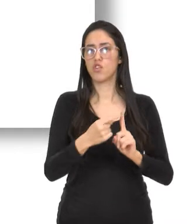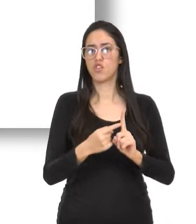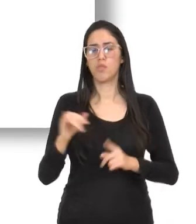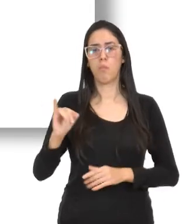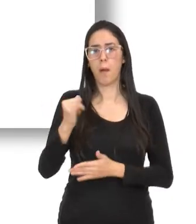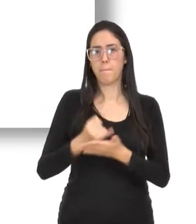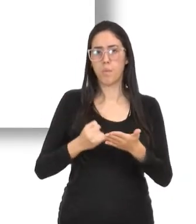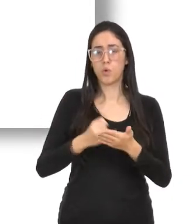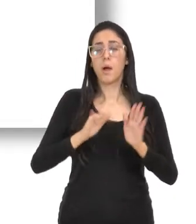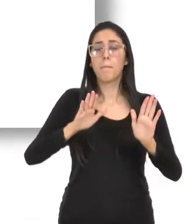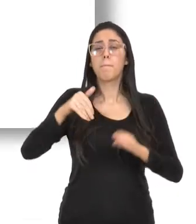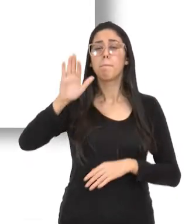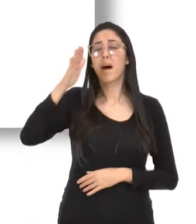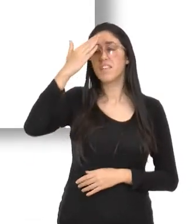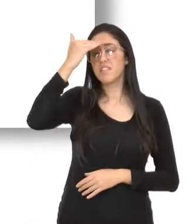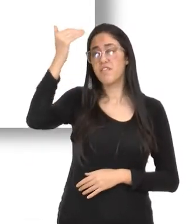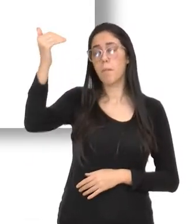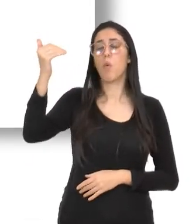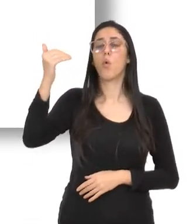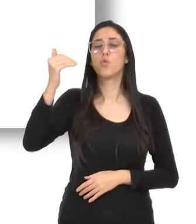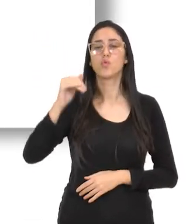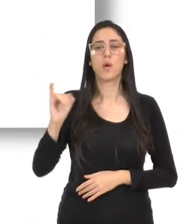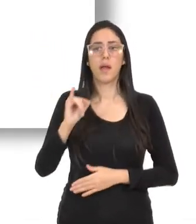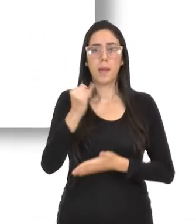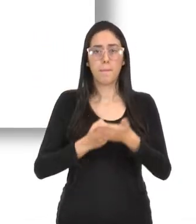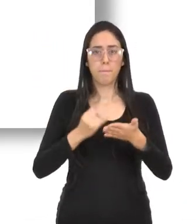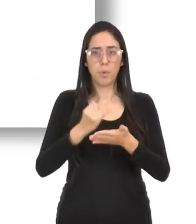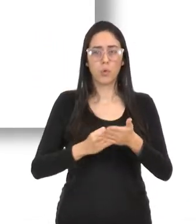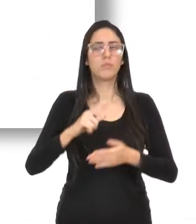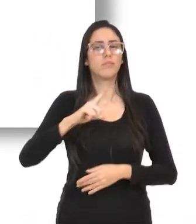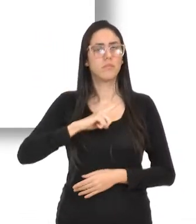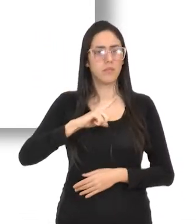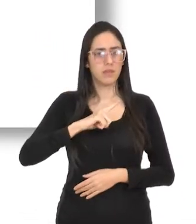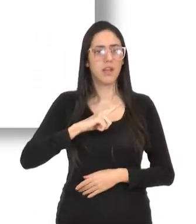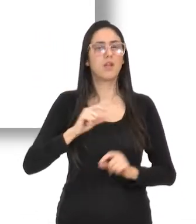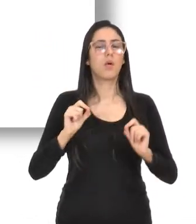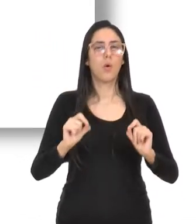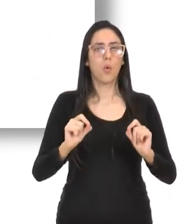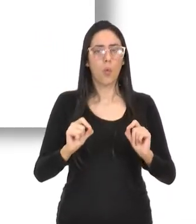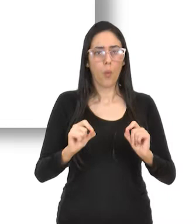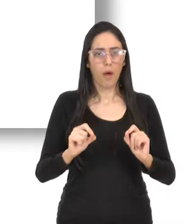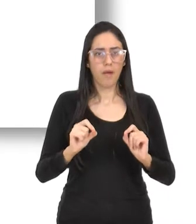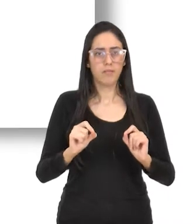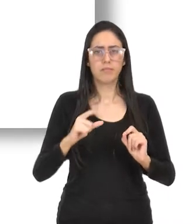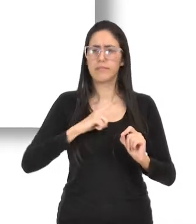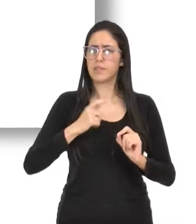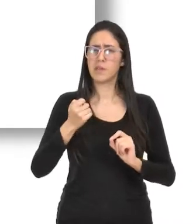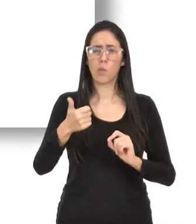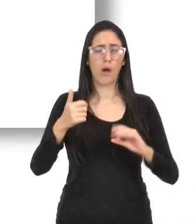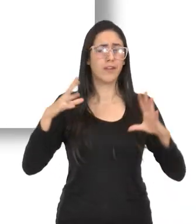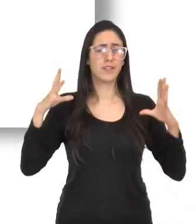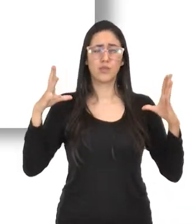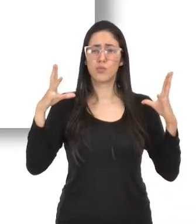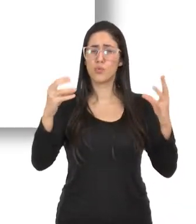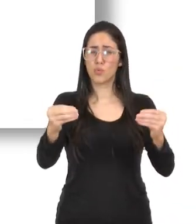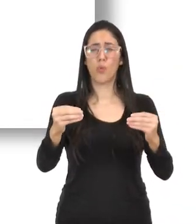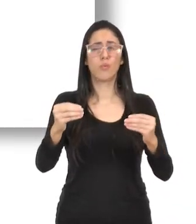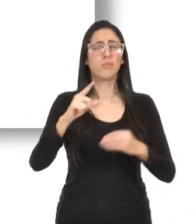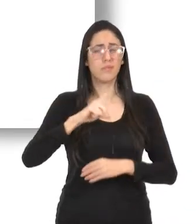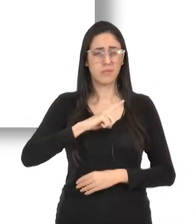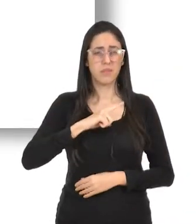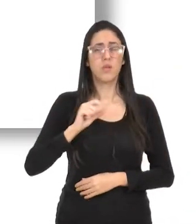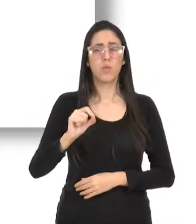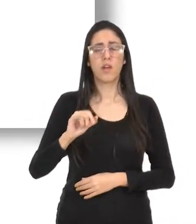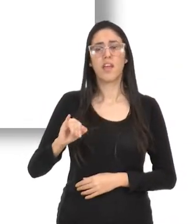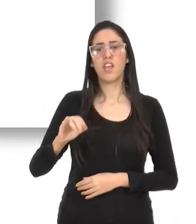impostos, mas o mais famoso deles, e que normalmente se atrevem a aparecer, aquele que está presente em quase todo o processo